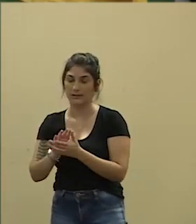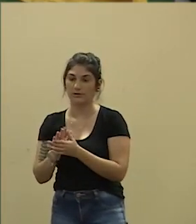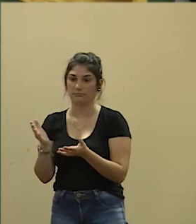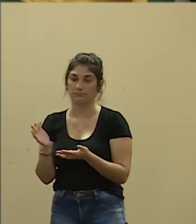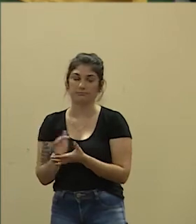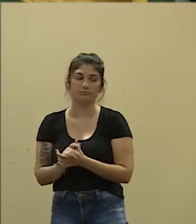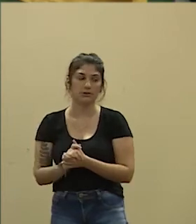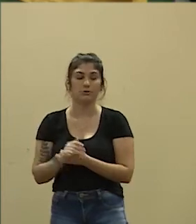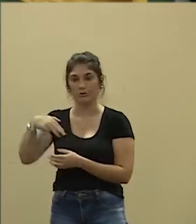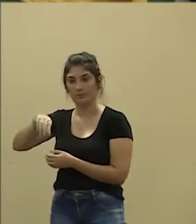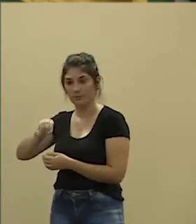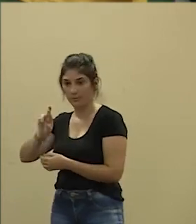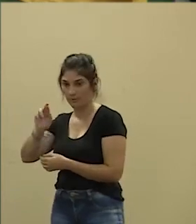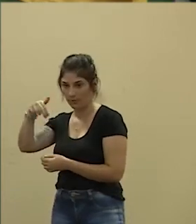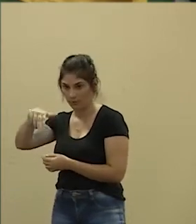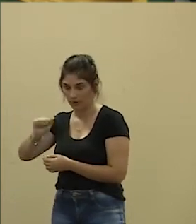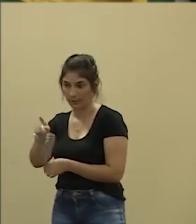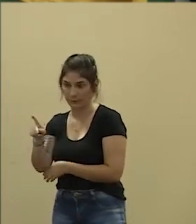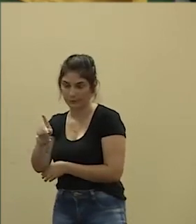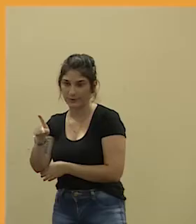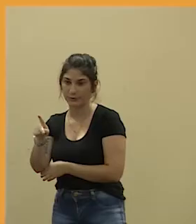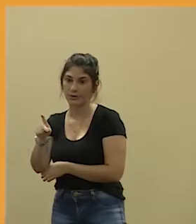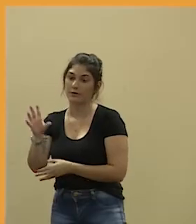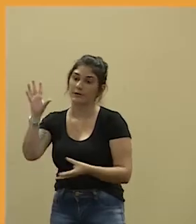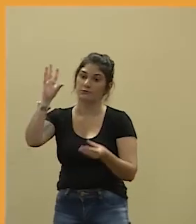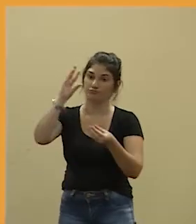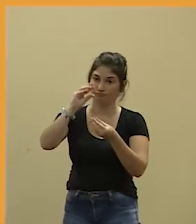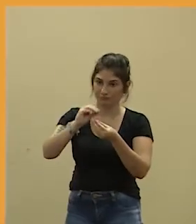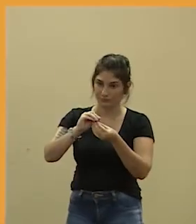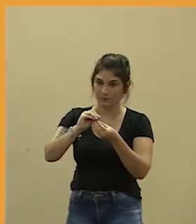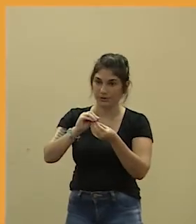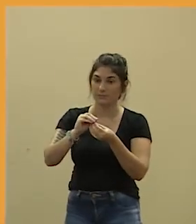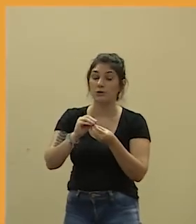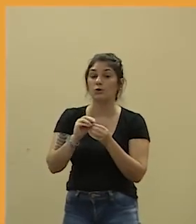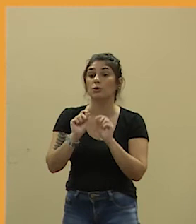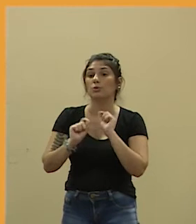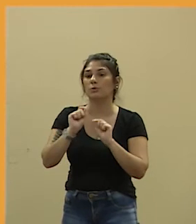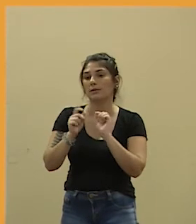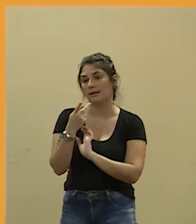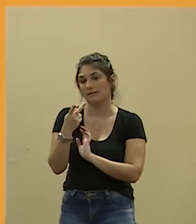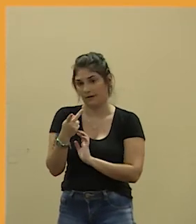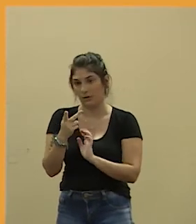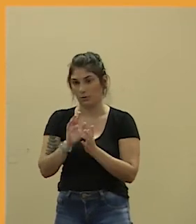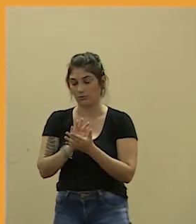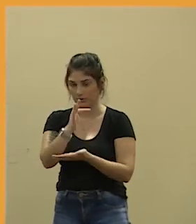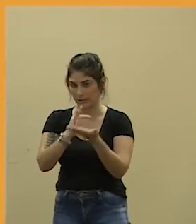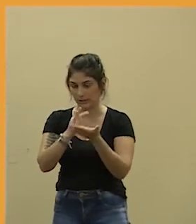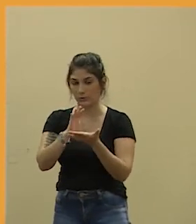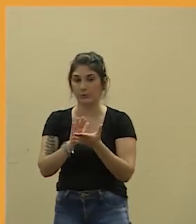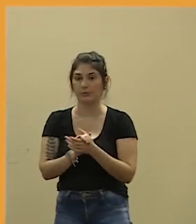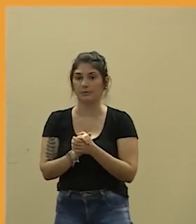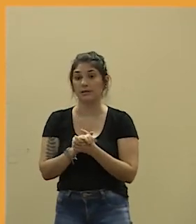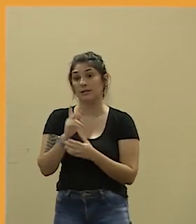moran aqui fiz uma breve síntese dos tipos de vídeo que ele citou a gente já foi comentando ao longo da quinta a nossa conversa